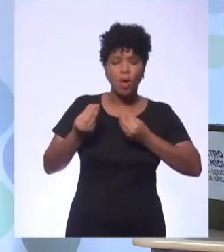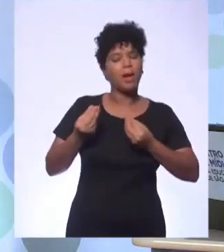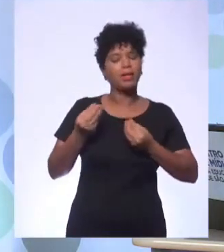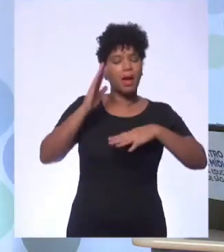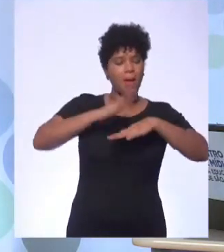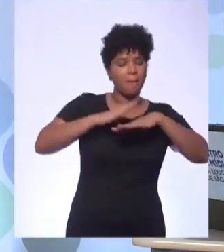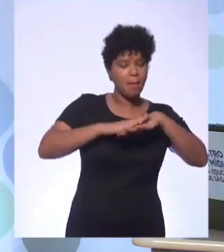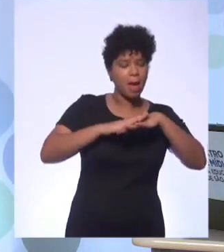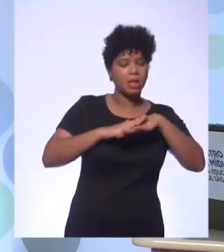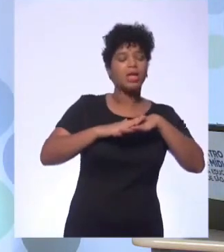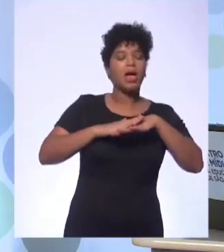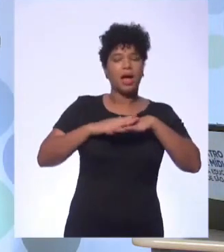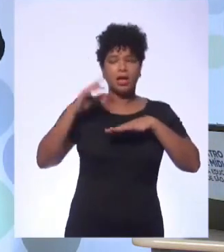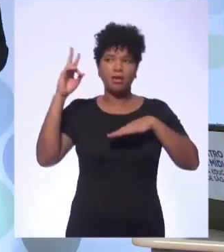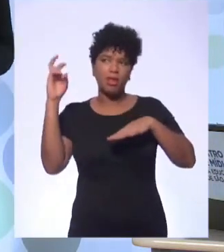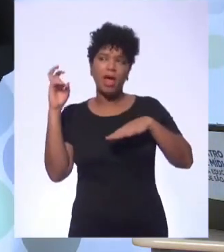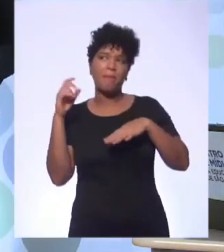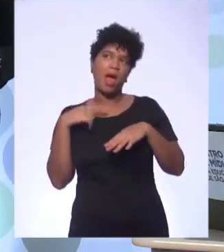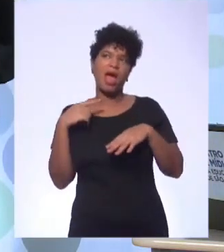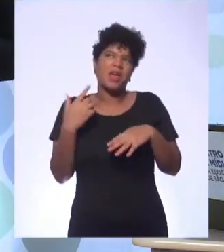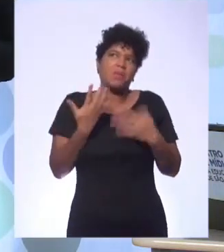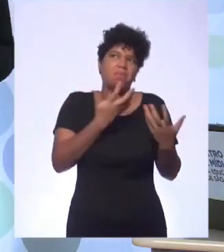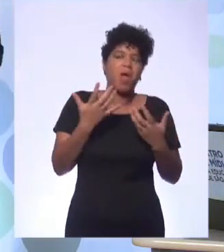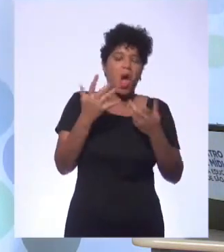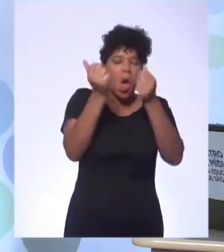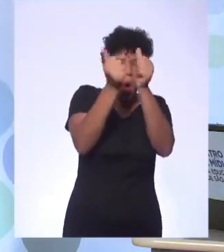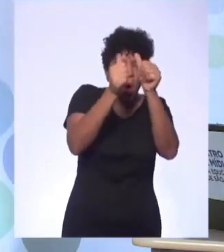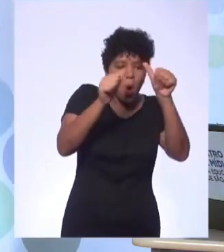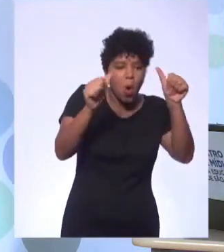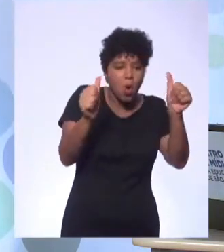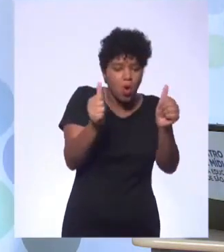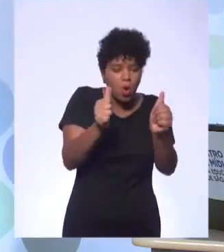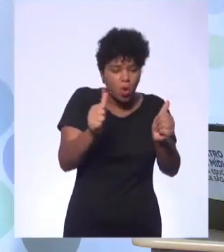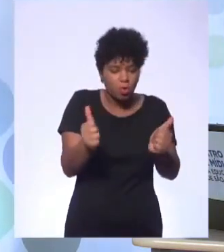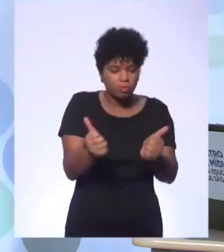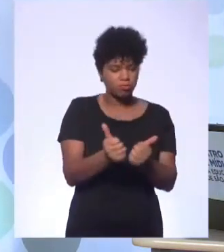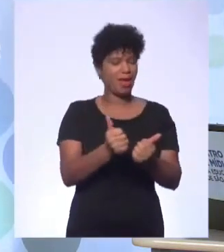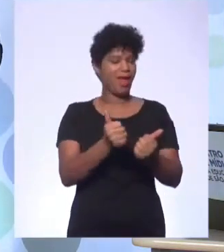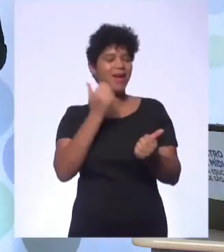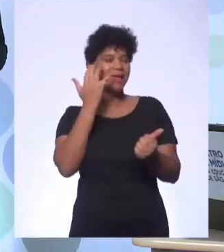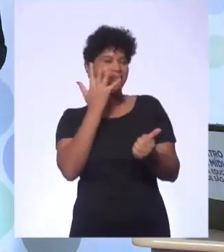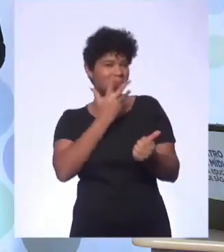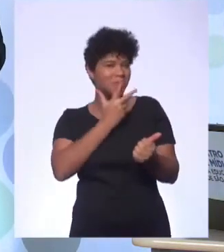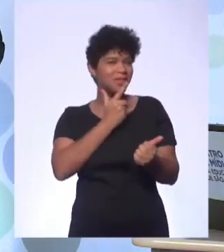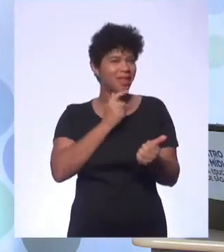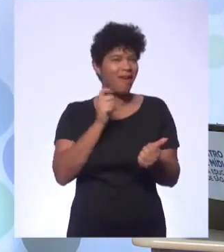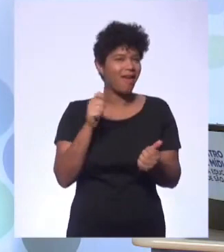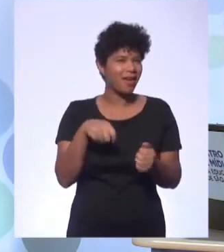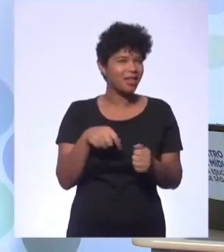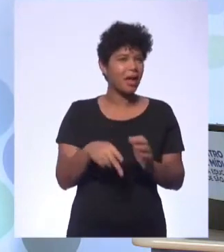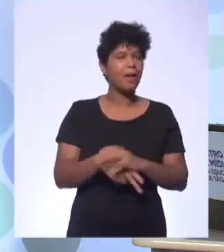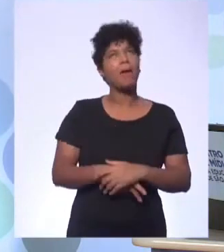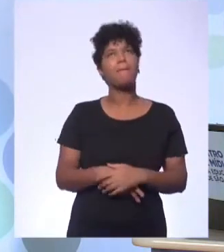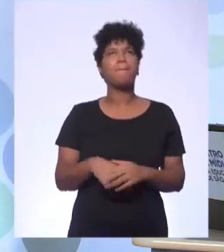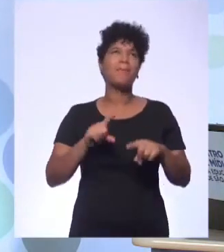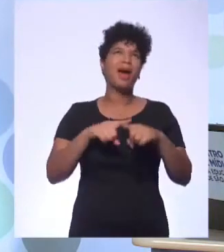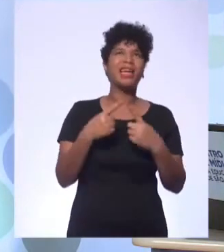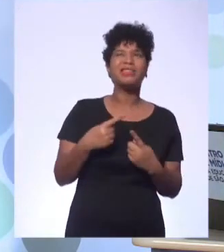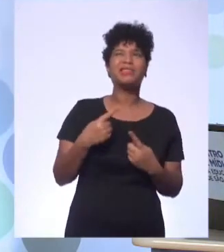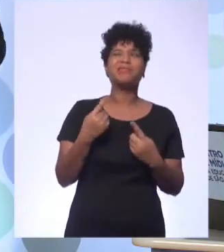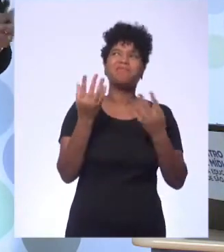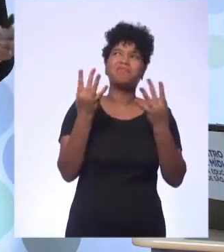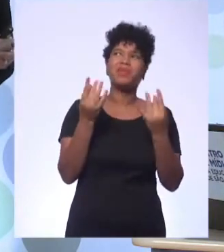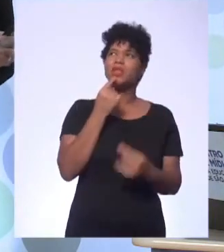tema na minha cabeça, eu quero fazer, sei lá, uma escultura. Uma escultura que fale sobre a vida simples das pessoas no